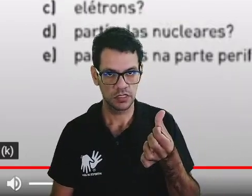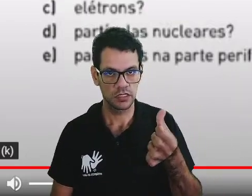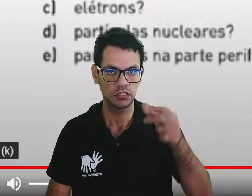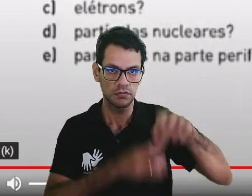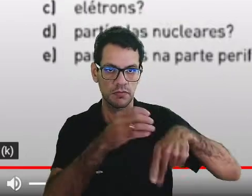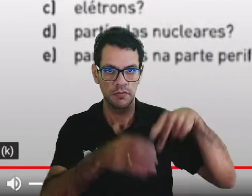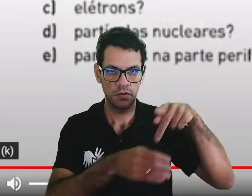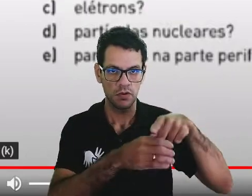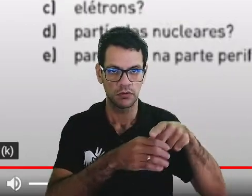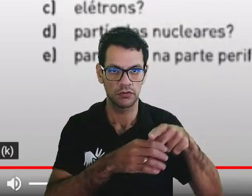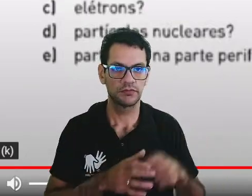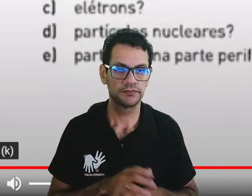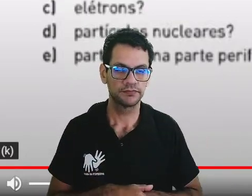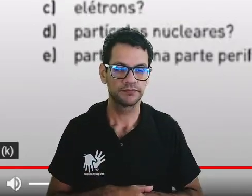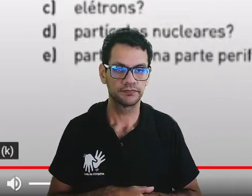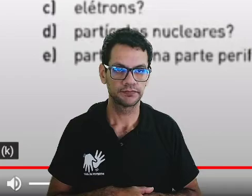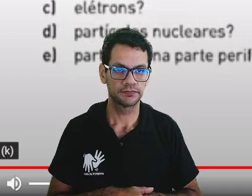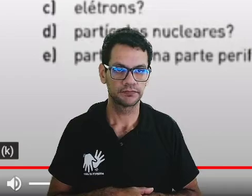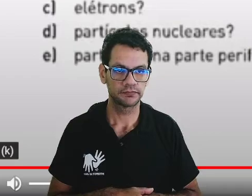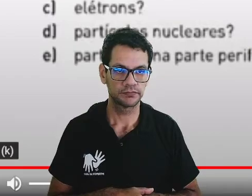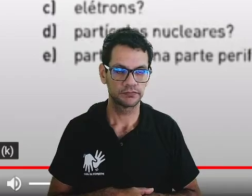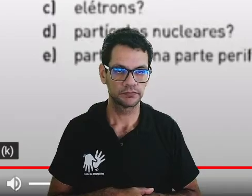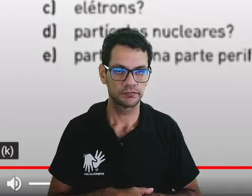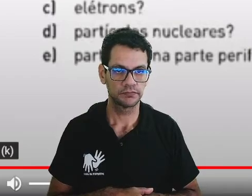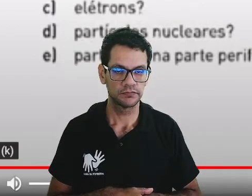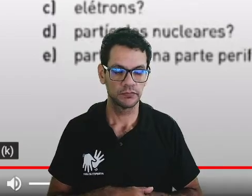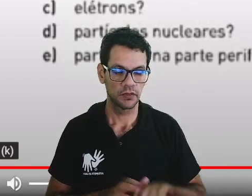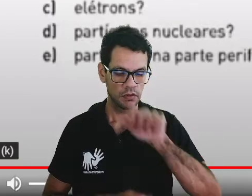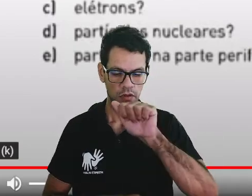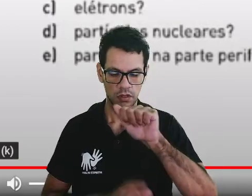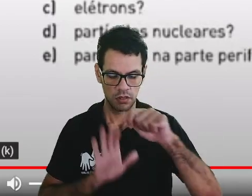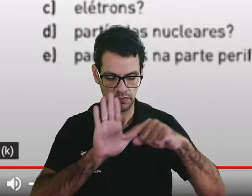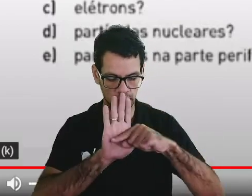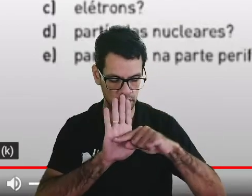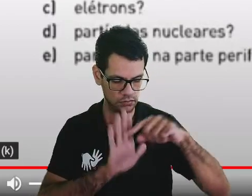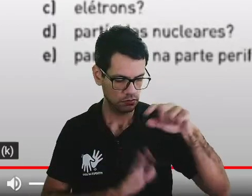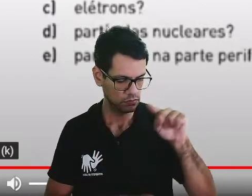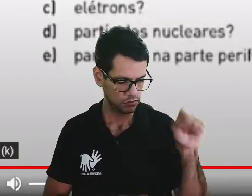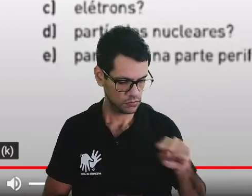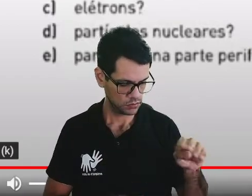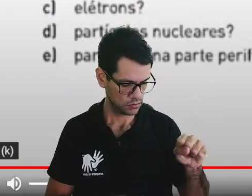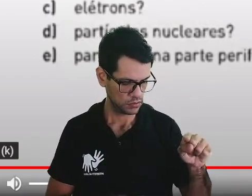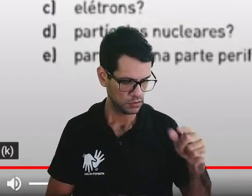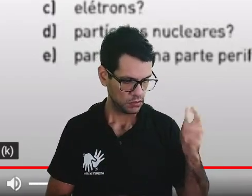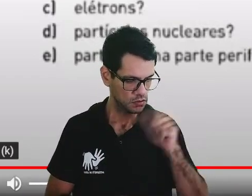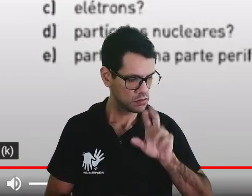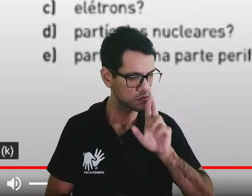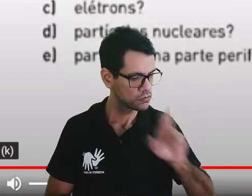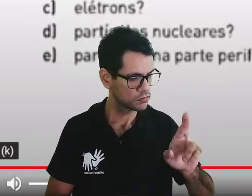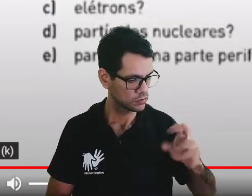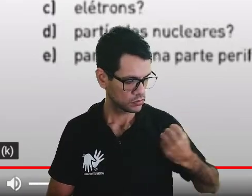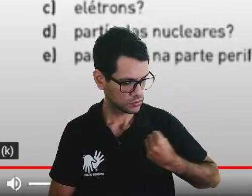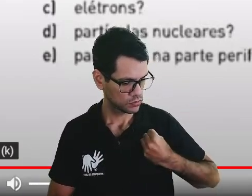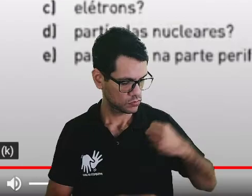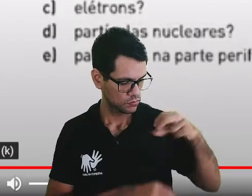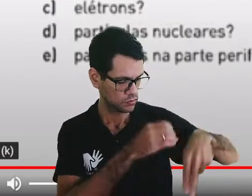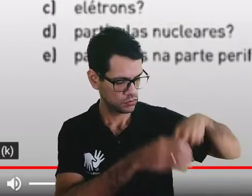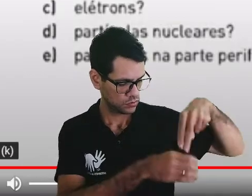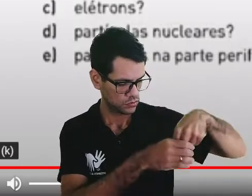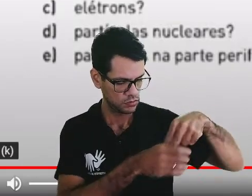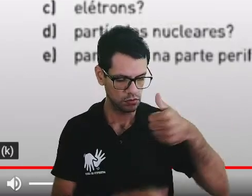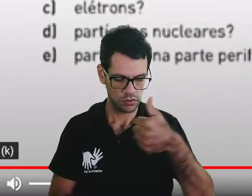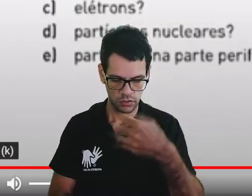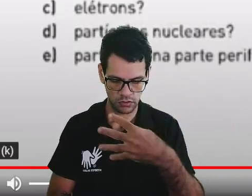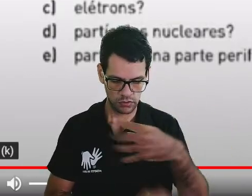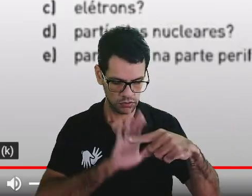A menos Z vai me dar o número de nêutrons, ele vai ter 14 menos 6, ele vai ter